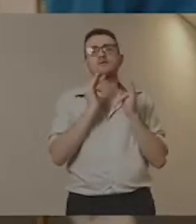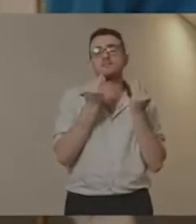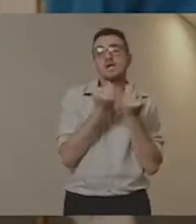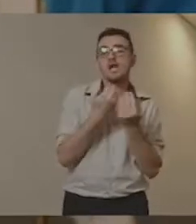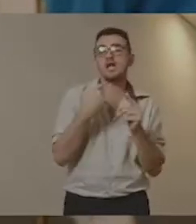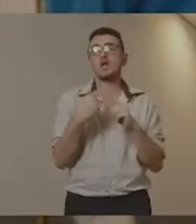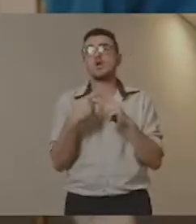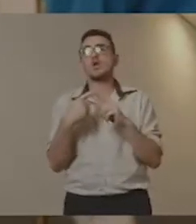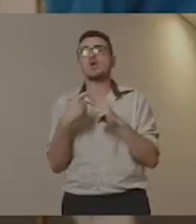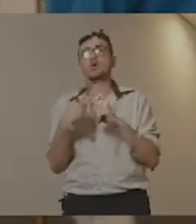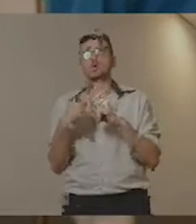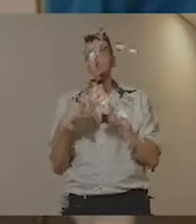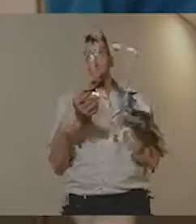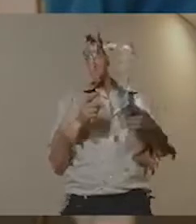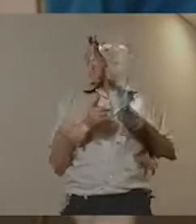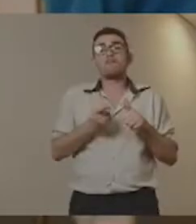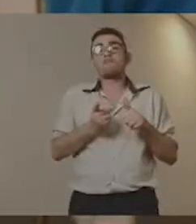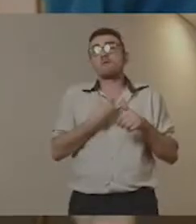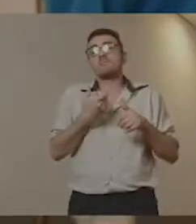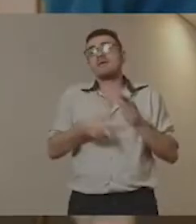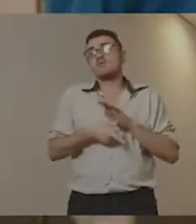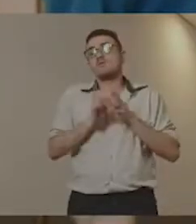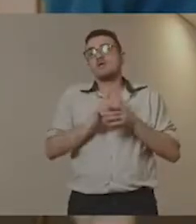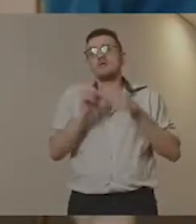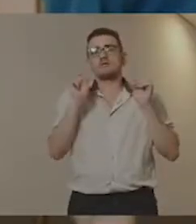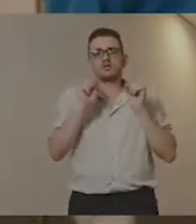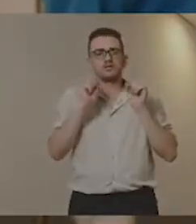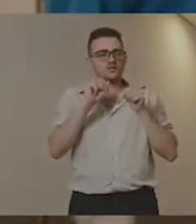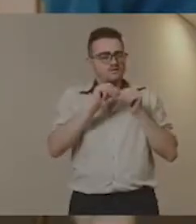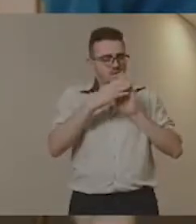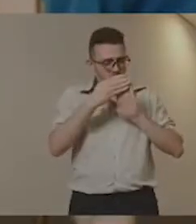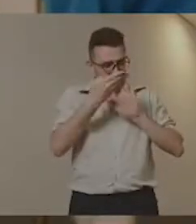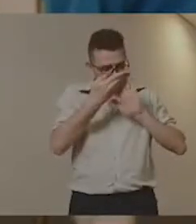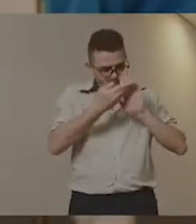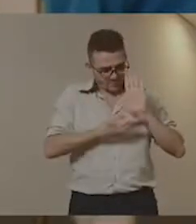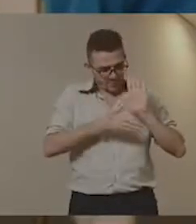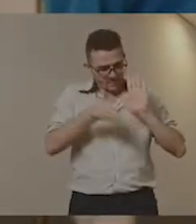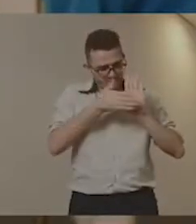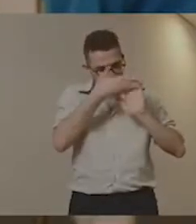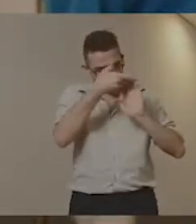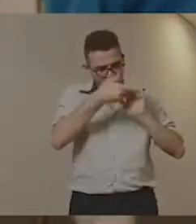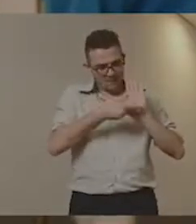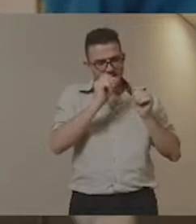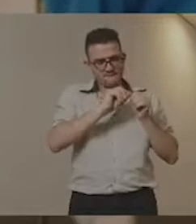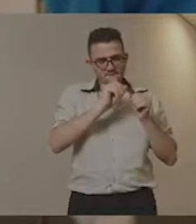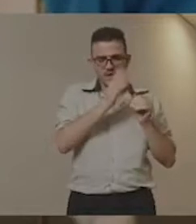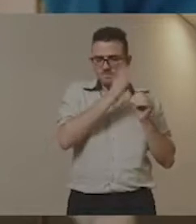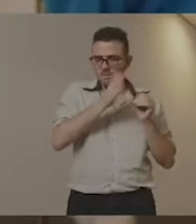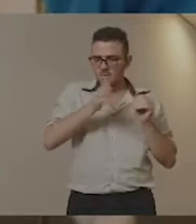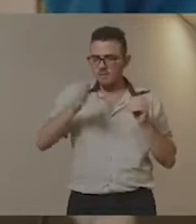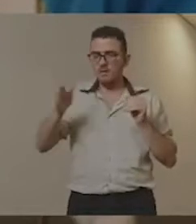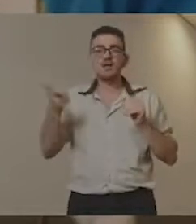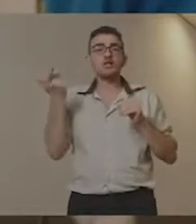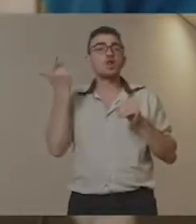queria. Então, acho que a gente, primeiro, antes de aplicar um protocolo, uma base, falar, vai fazer isso que vai dar tudo certo, a gente entender